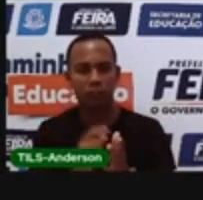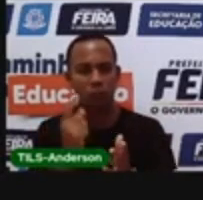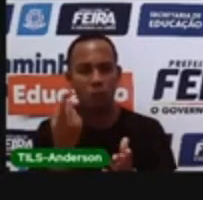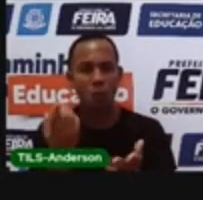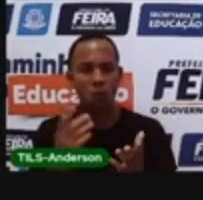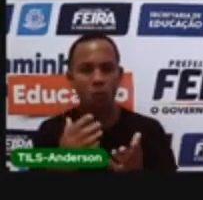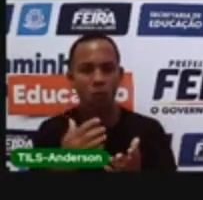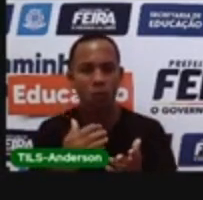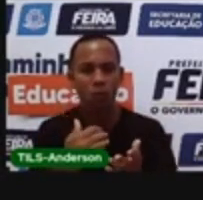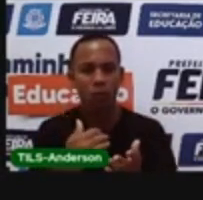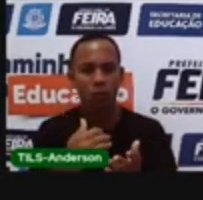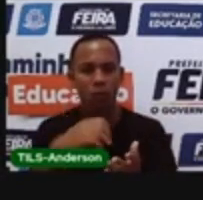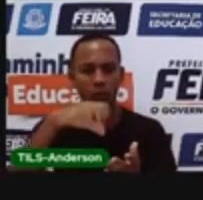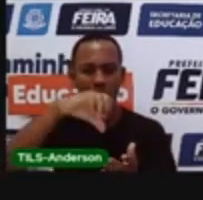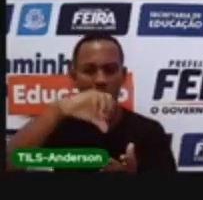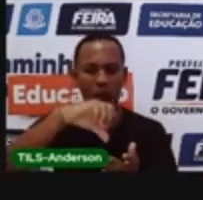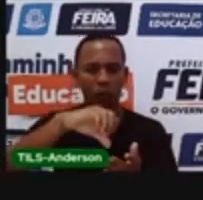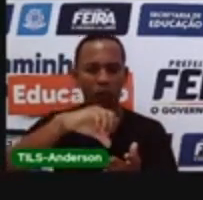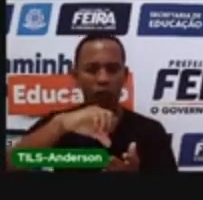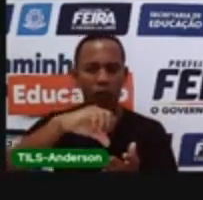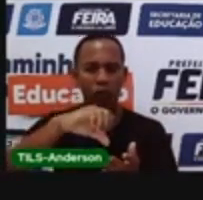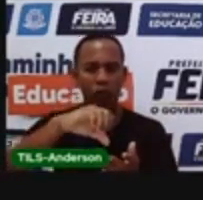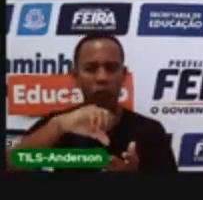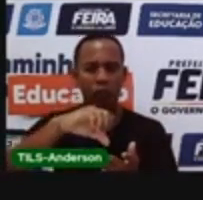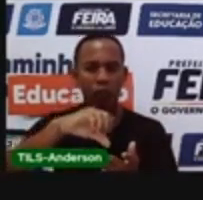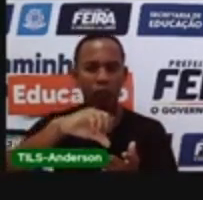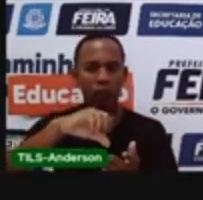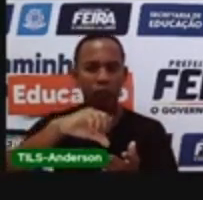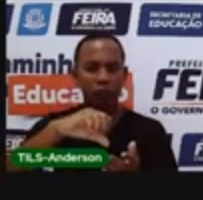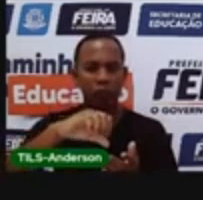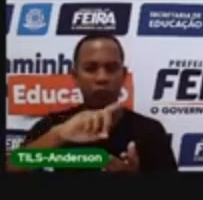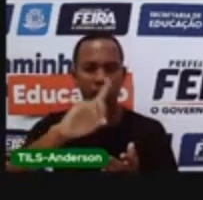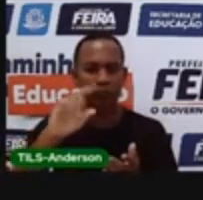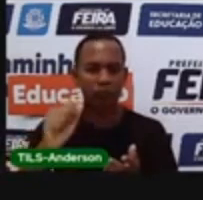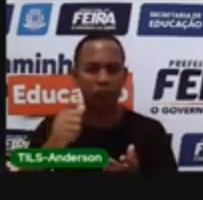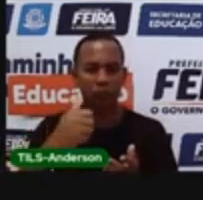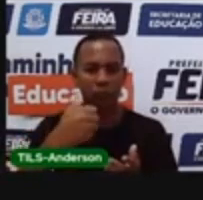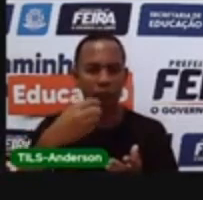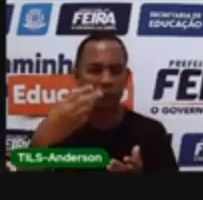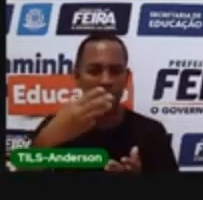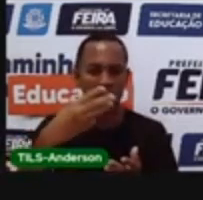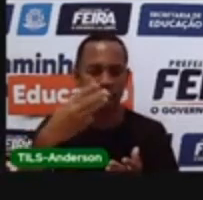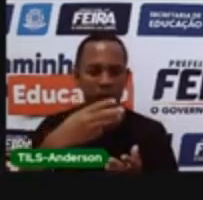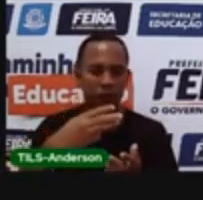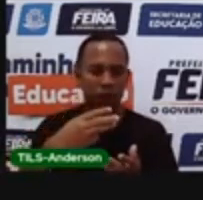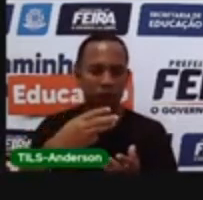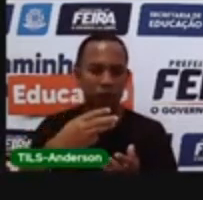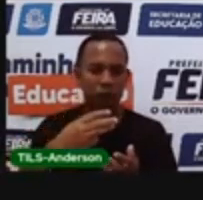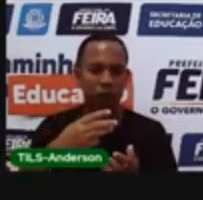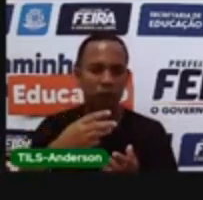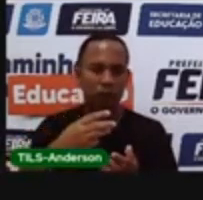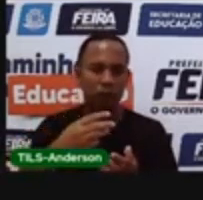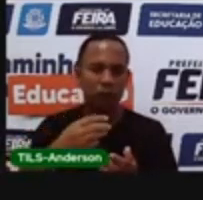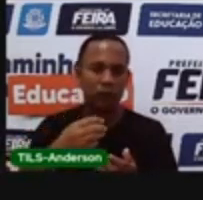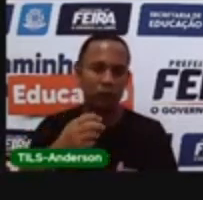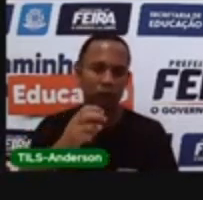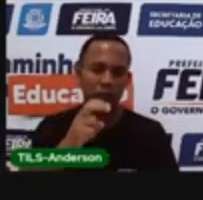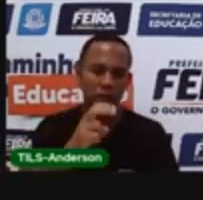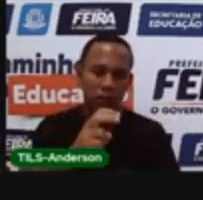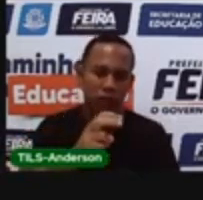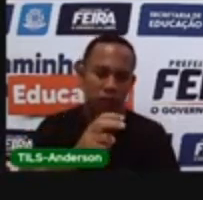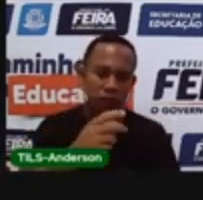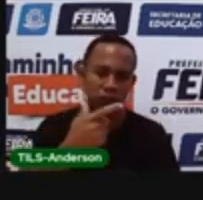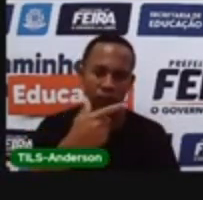né? 9/3/2012. O total a pagar, né? R$ 52,80. Que a gente também viu na